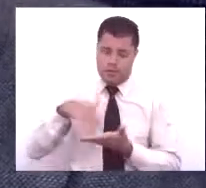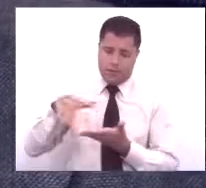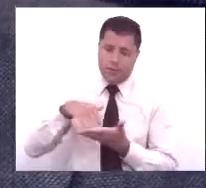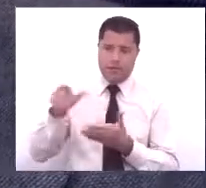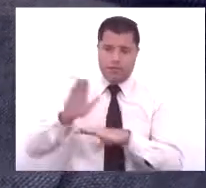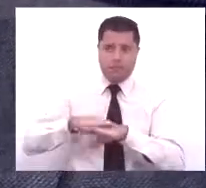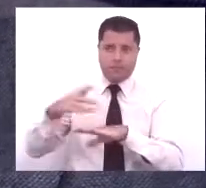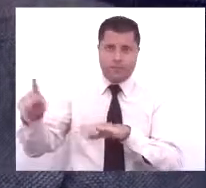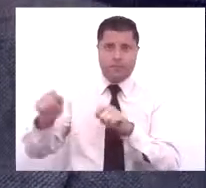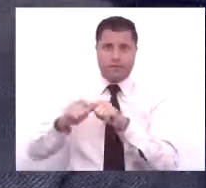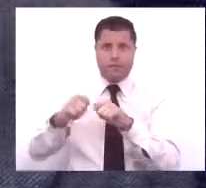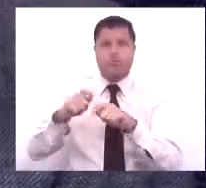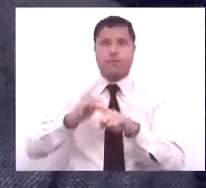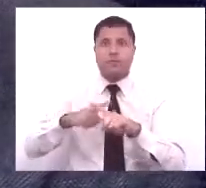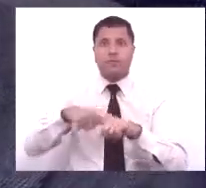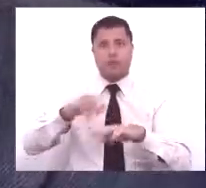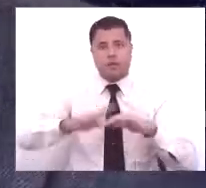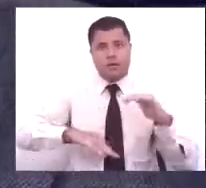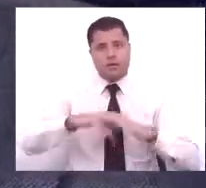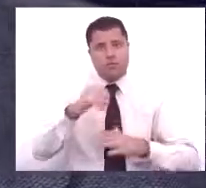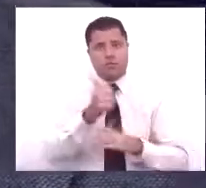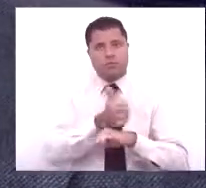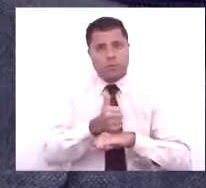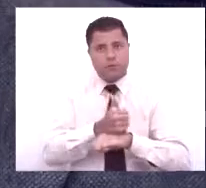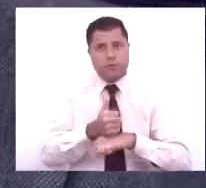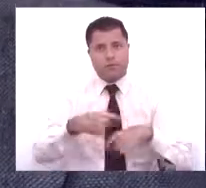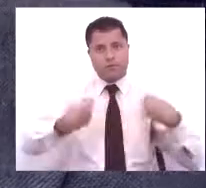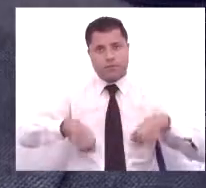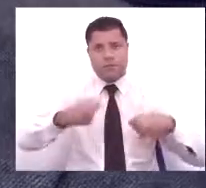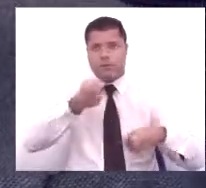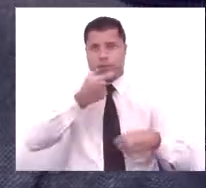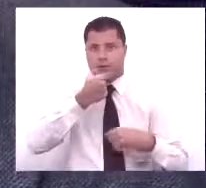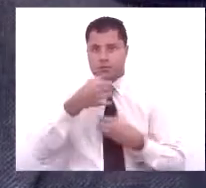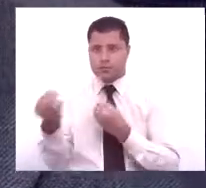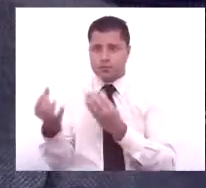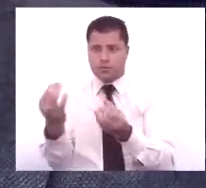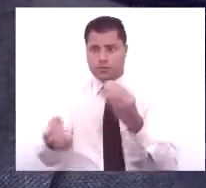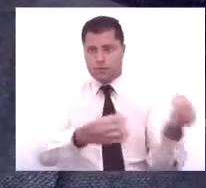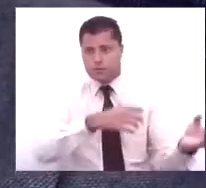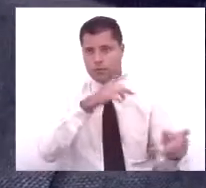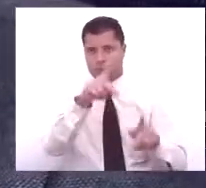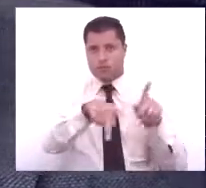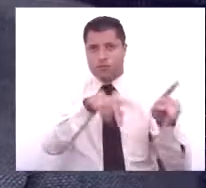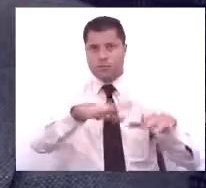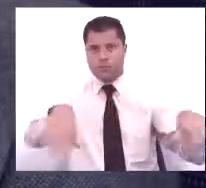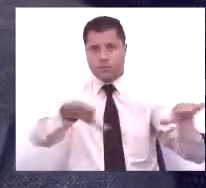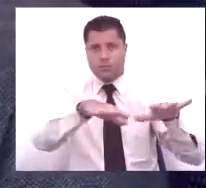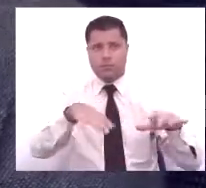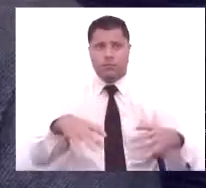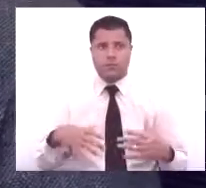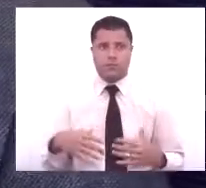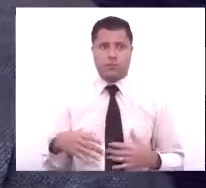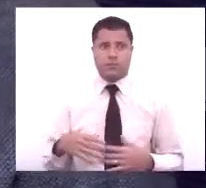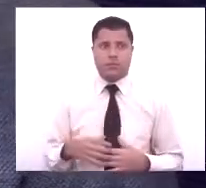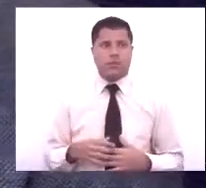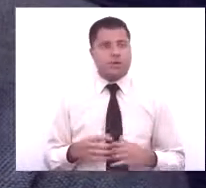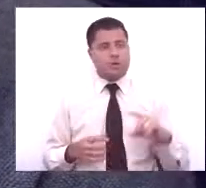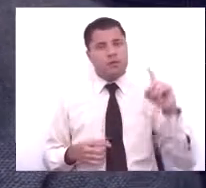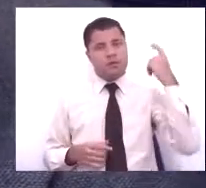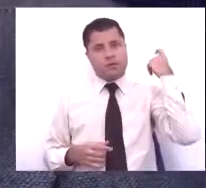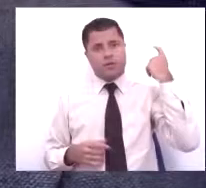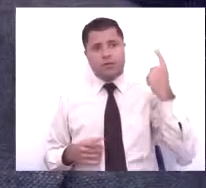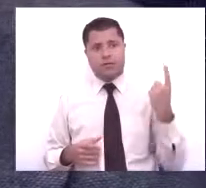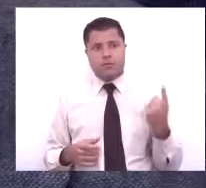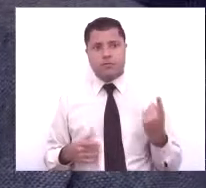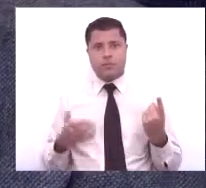de qualificação técnica para dispensar medicamentos para os usuários. Os munícipes precisam disso. Anteriormente, esse trabalho às vezes não